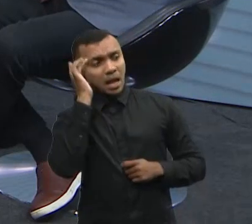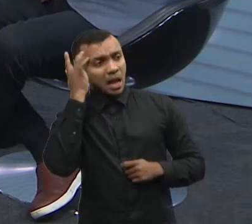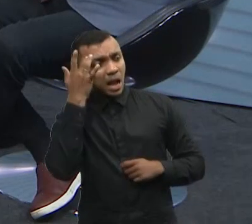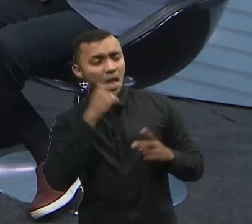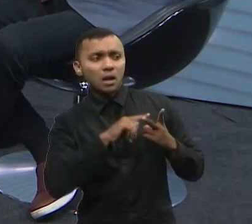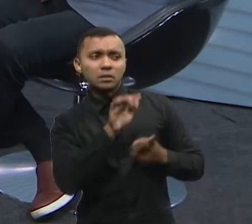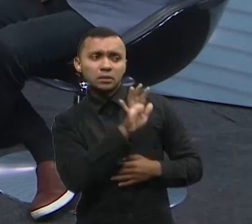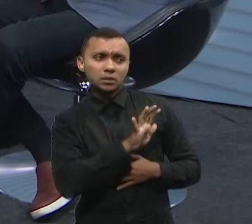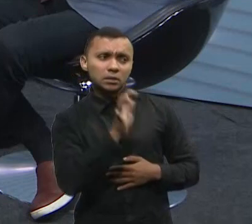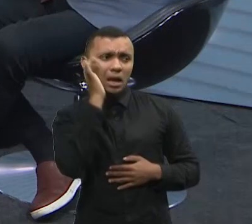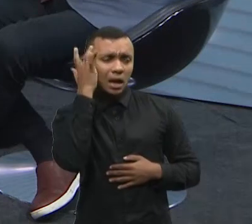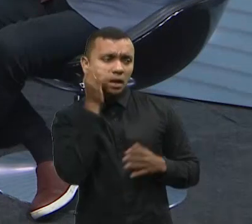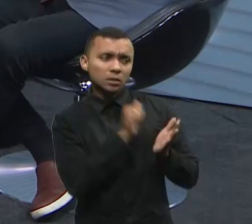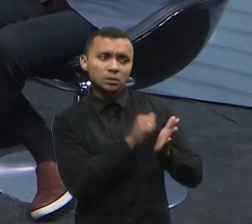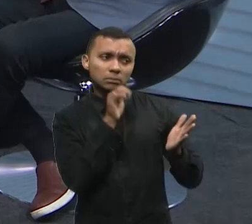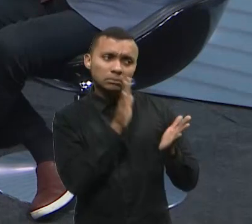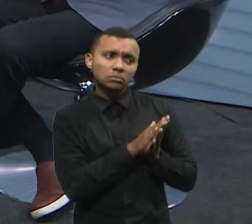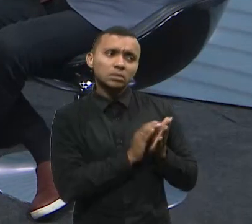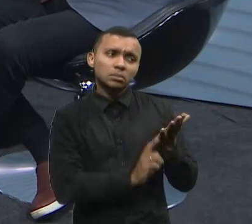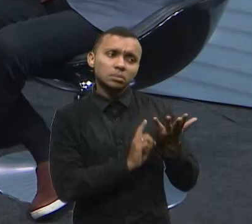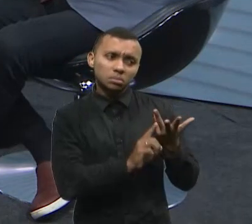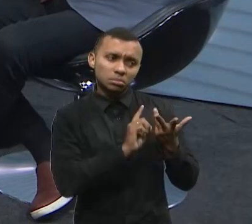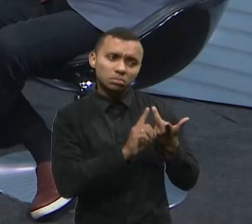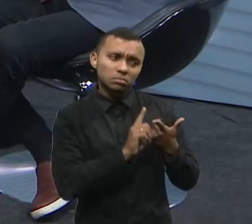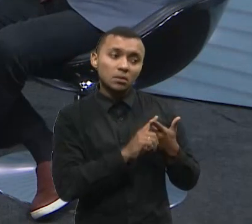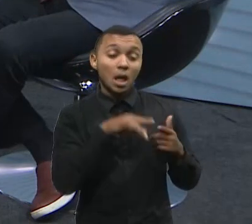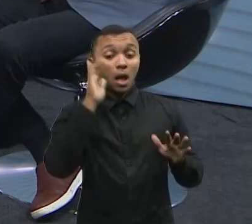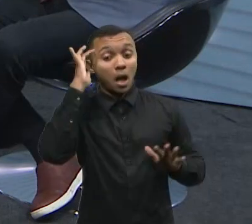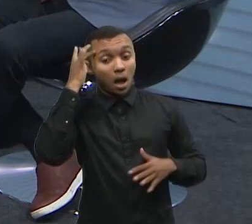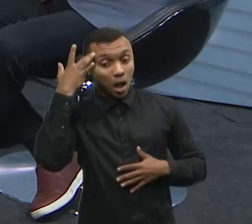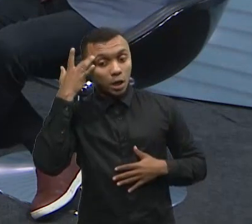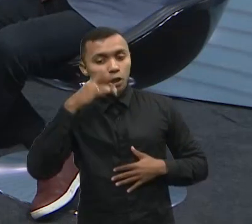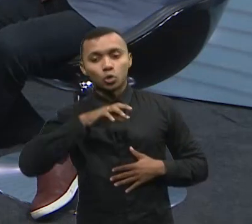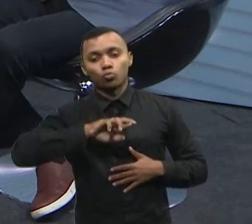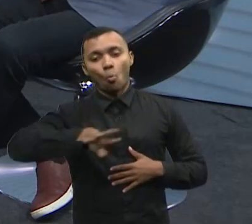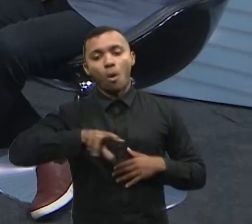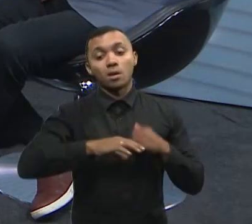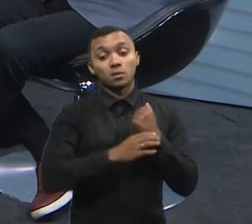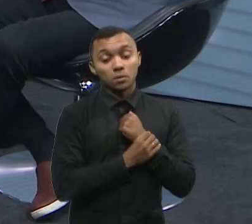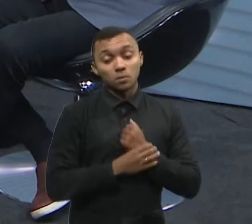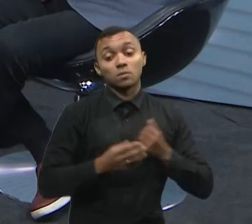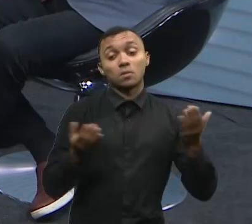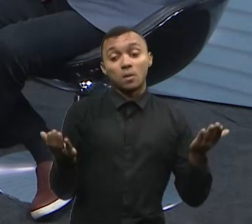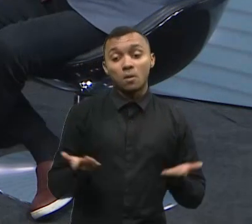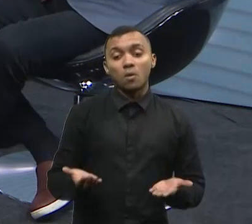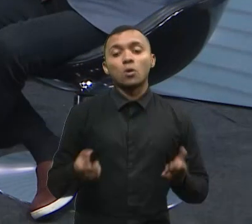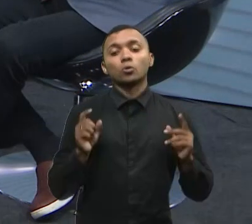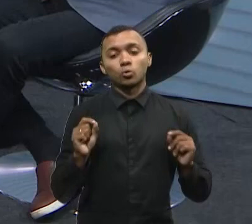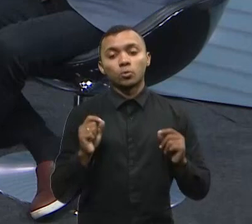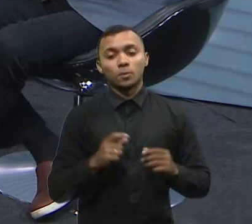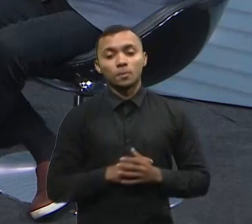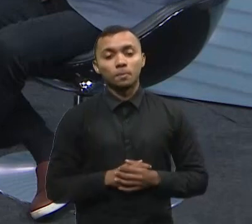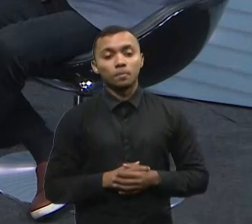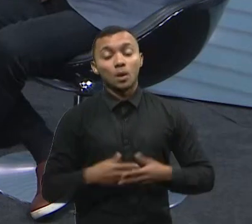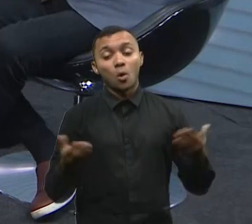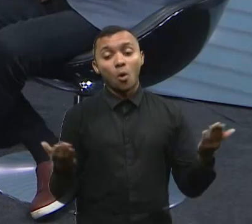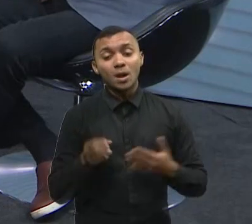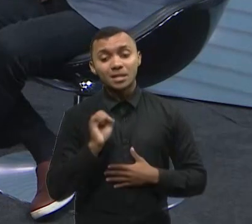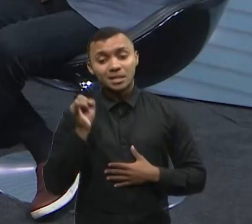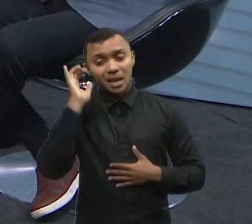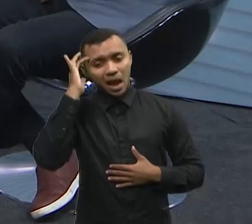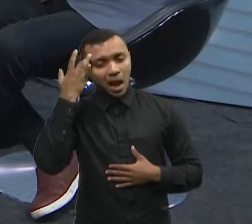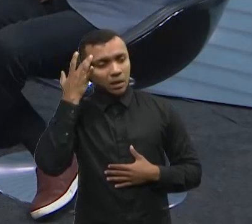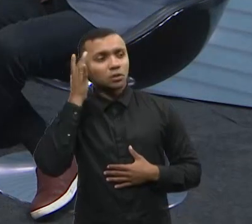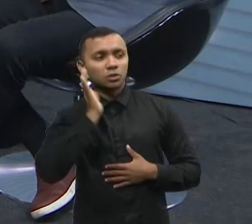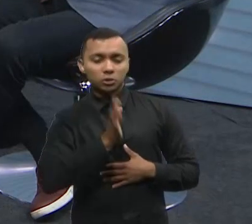pode aplicar algumas ferramentas onde vai levantar a suspeita. Mas, hoje em dia, geralmente, diante da suspeita, encaminha, né,